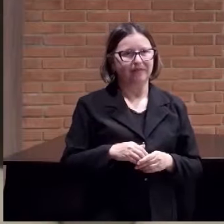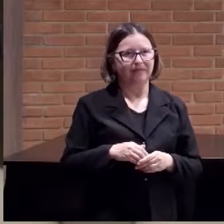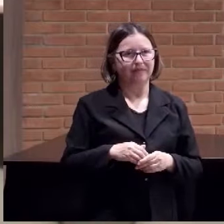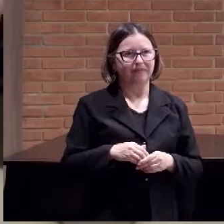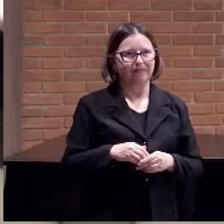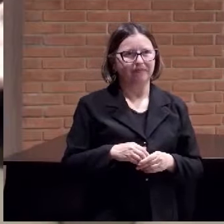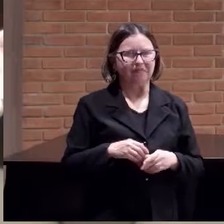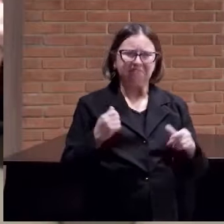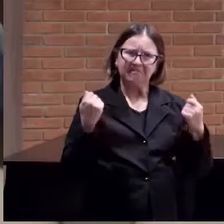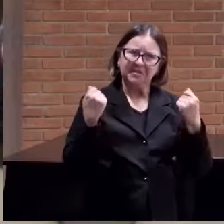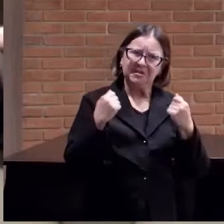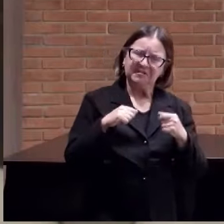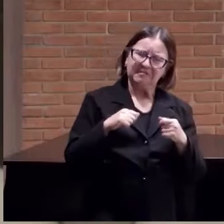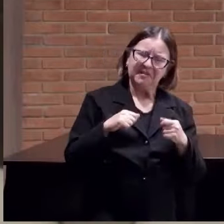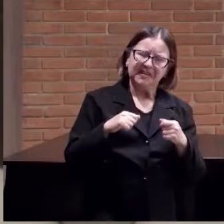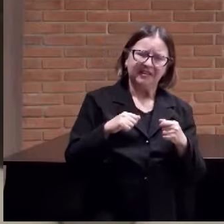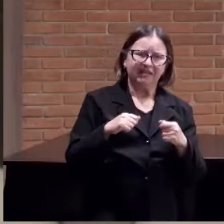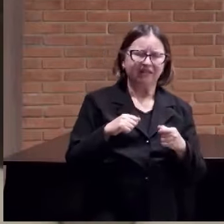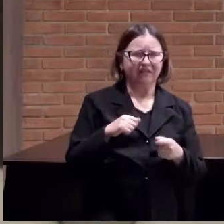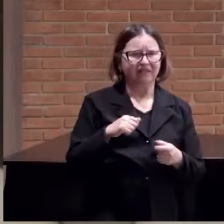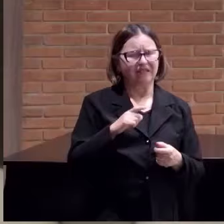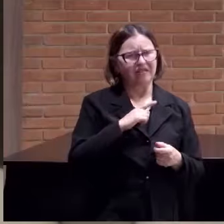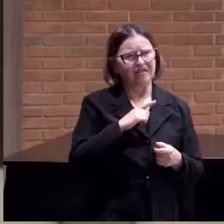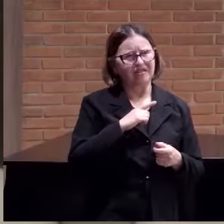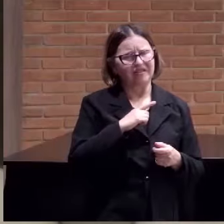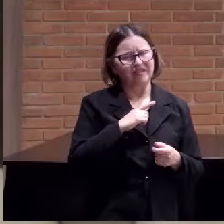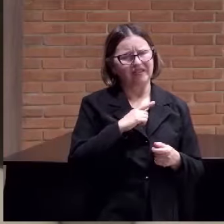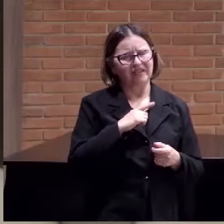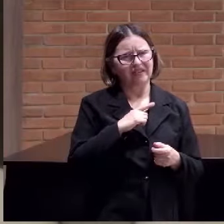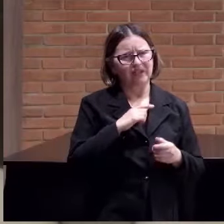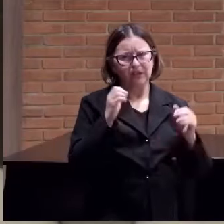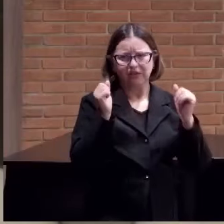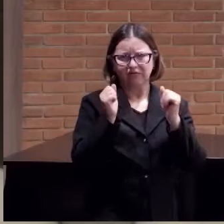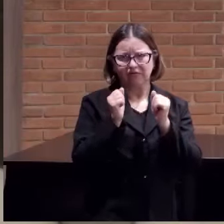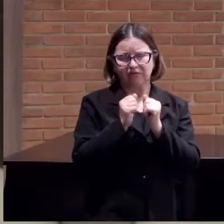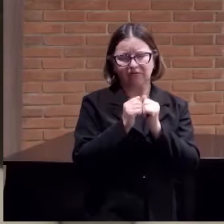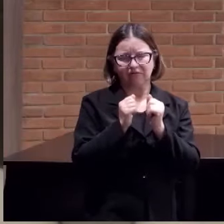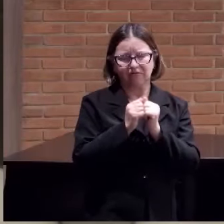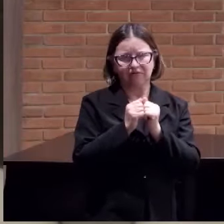Possivelmente estivesse ali, além destes 11,